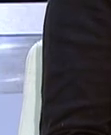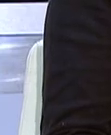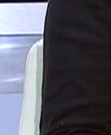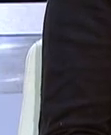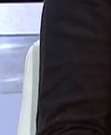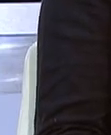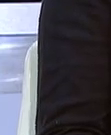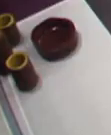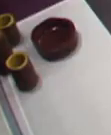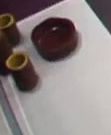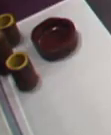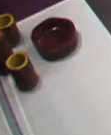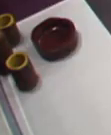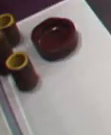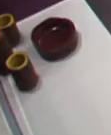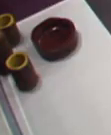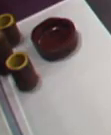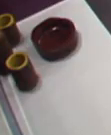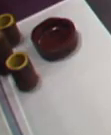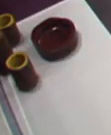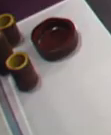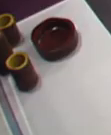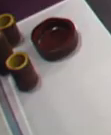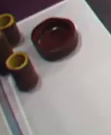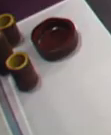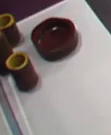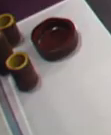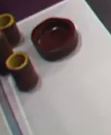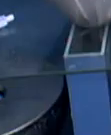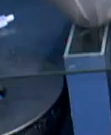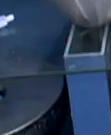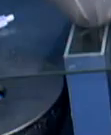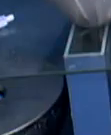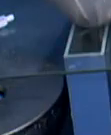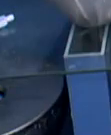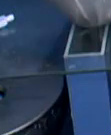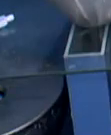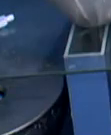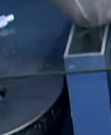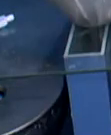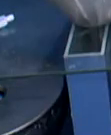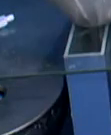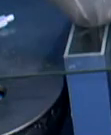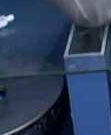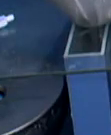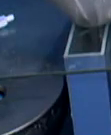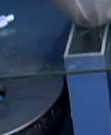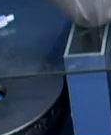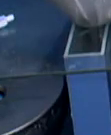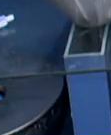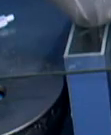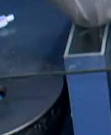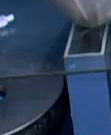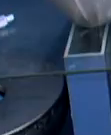bem naquele momento? Está aos olhos de toda a gente, a pessoa, entre eles os dois, quem me deve mais respeito é a Fanny. E está a ser